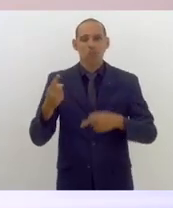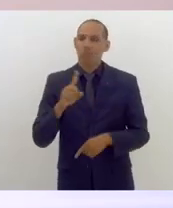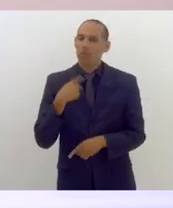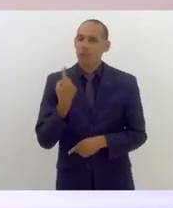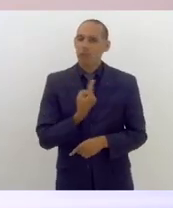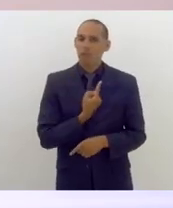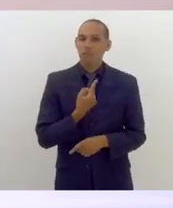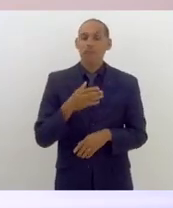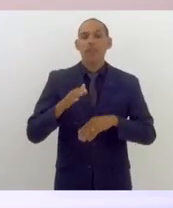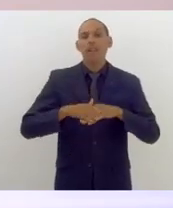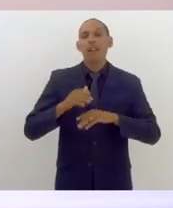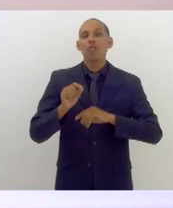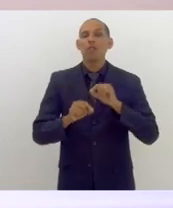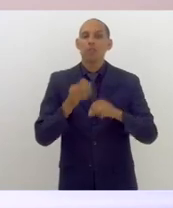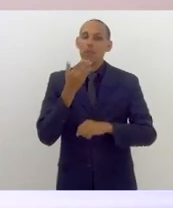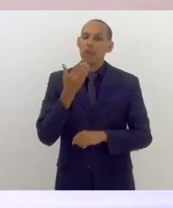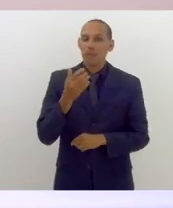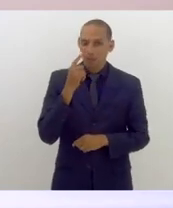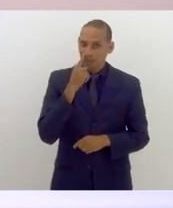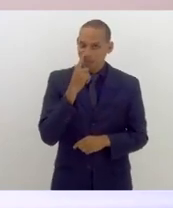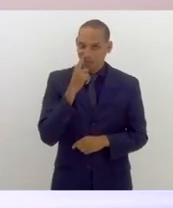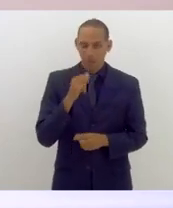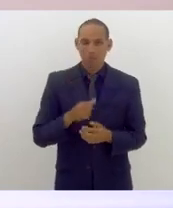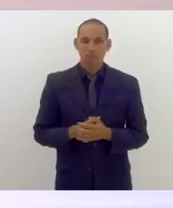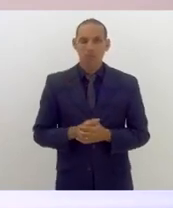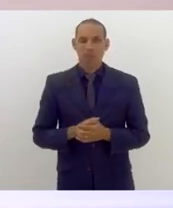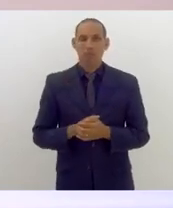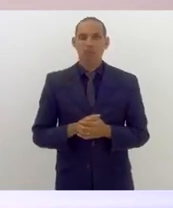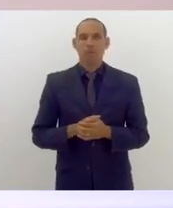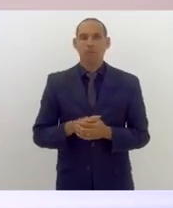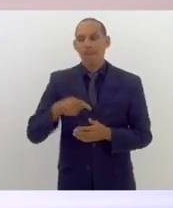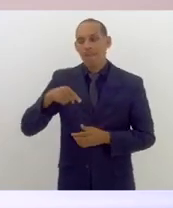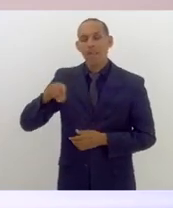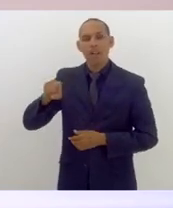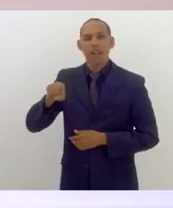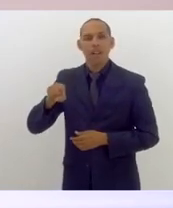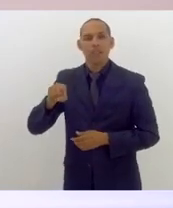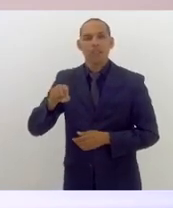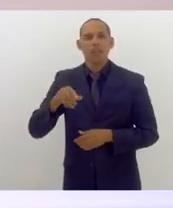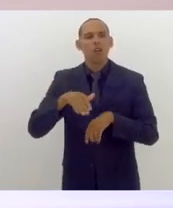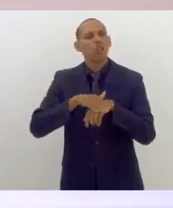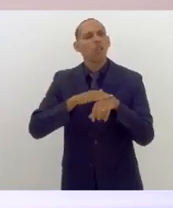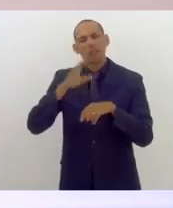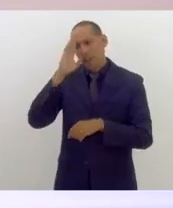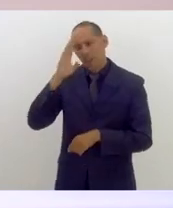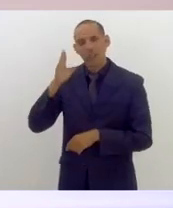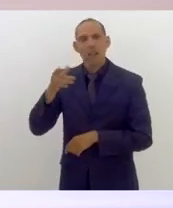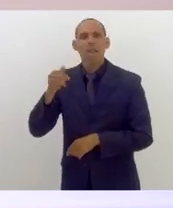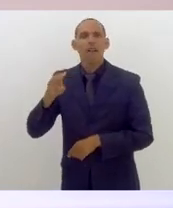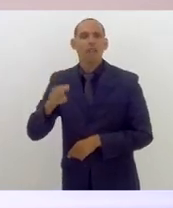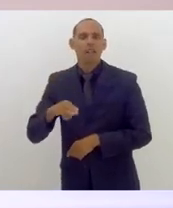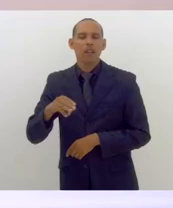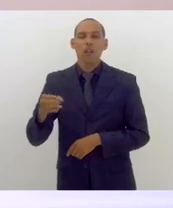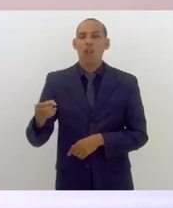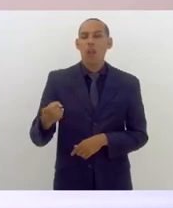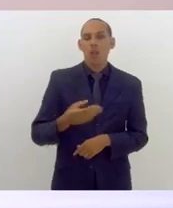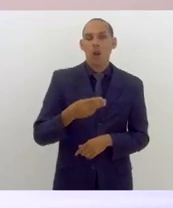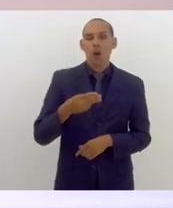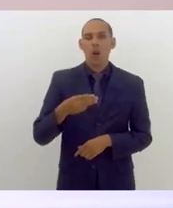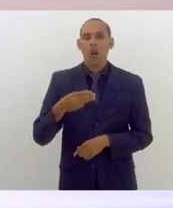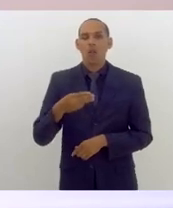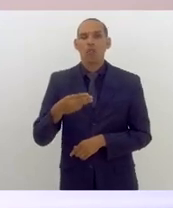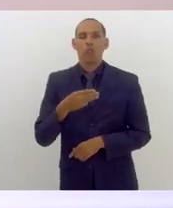de fazermos essa solicitação de uma de uma ida para conversar diretamente com o novo Ministro do meio ambiente